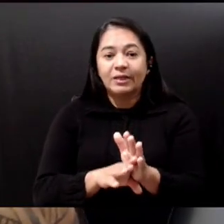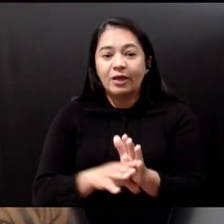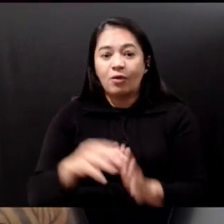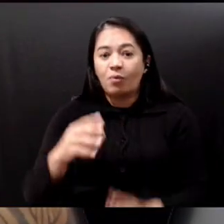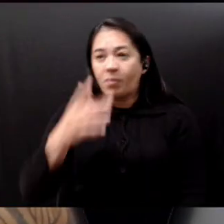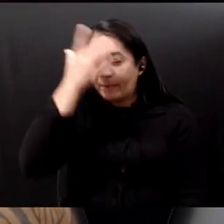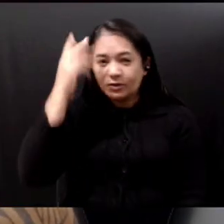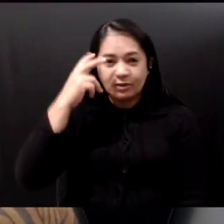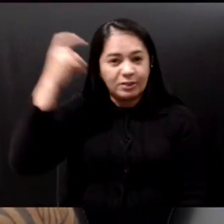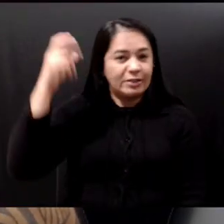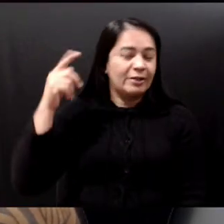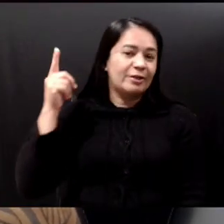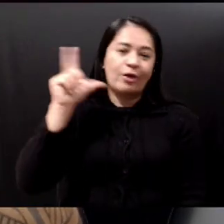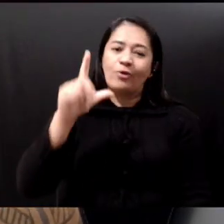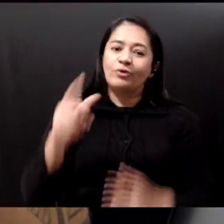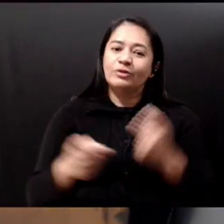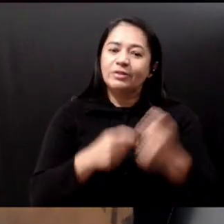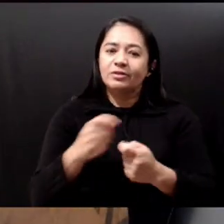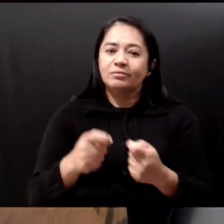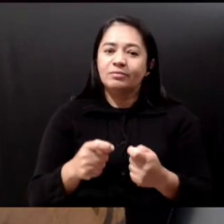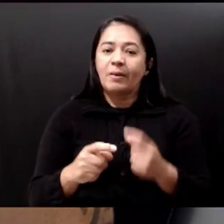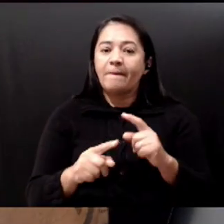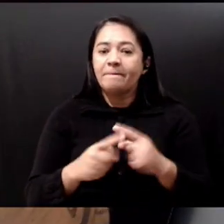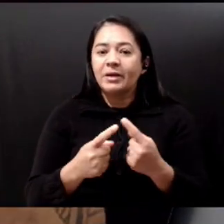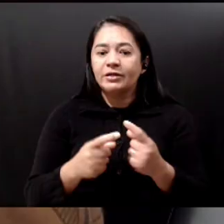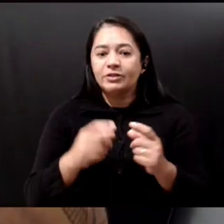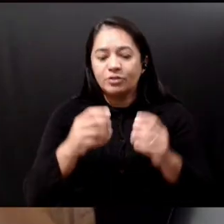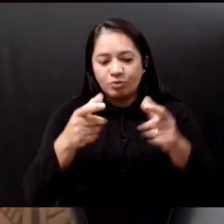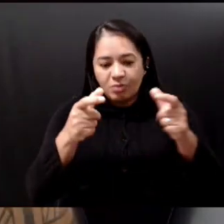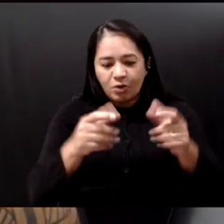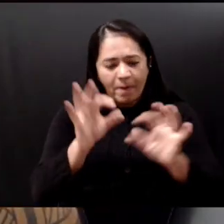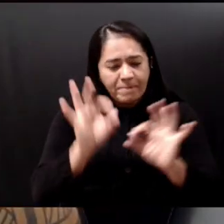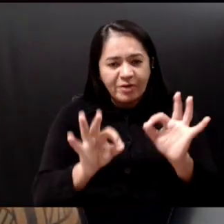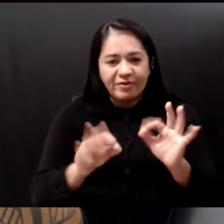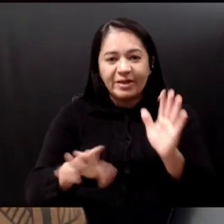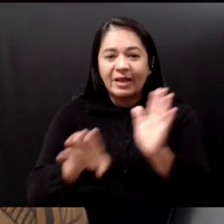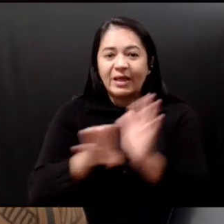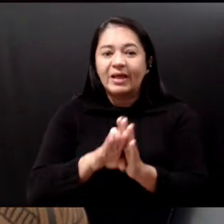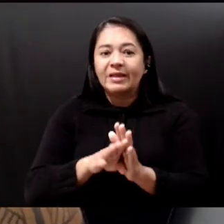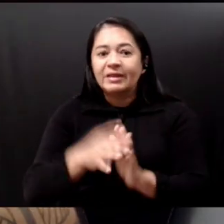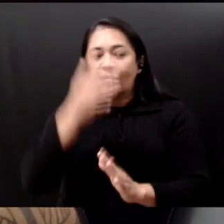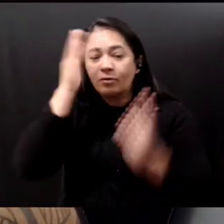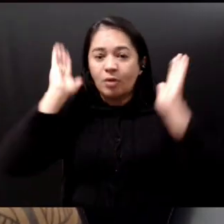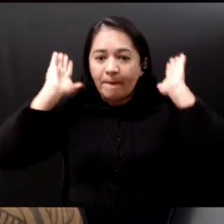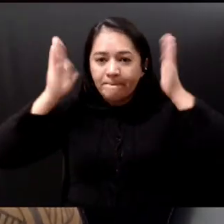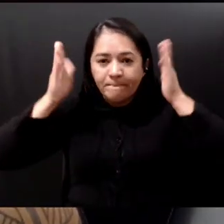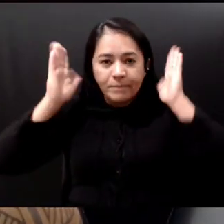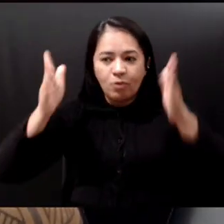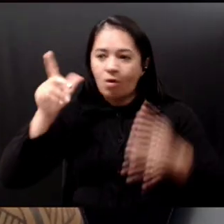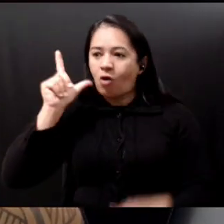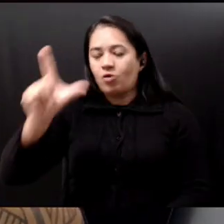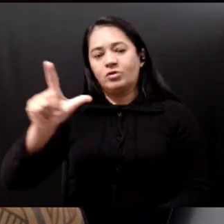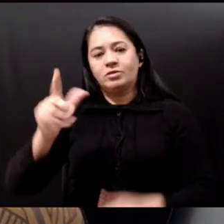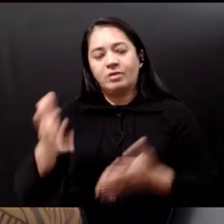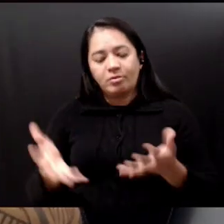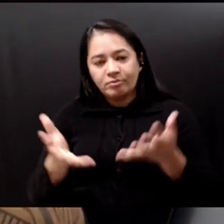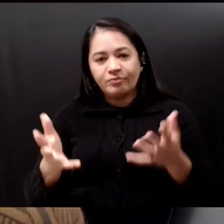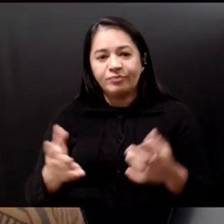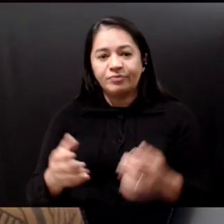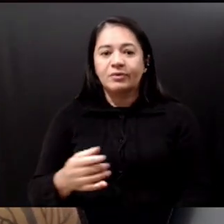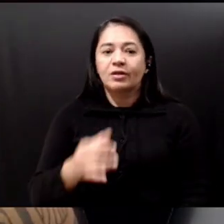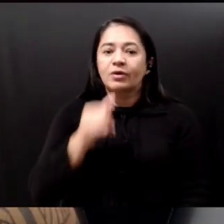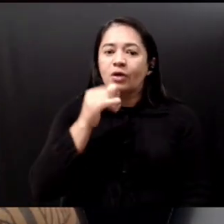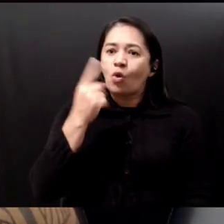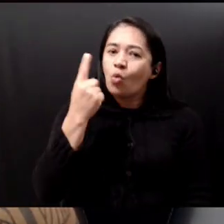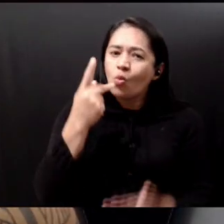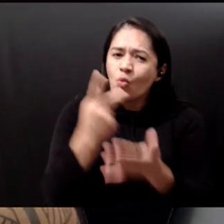feito, até um burro toca. Porque Olha isso. se você tem, por exemplo, um negócio com baixas margens, um errinho que você faz pode